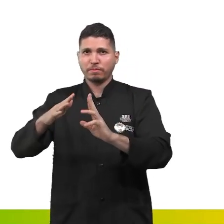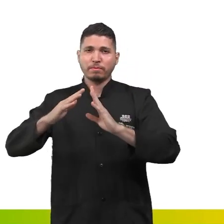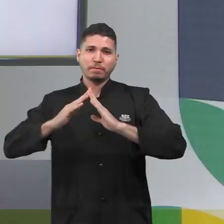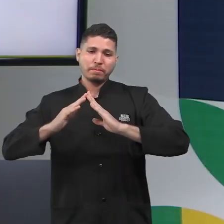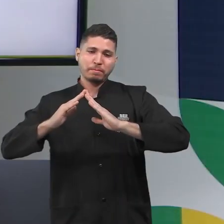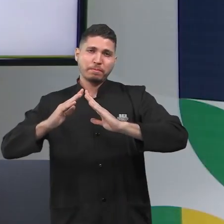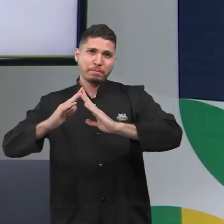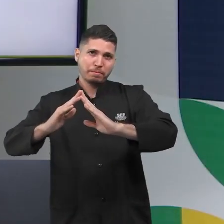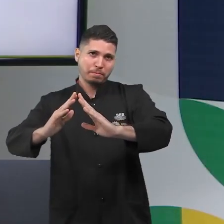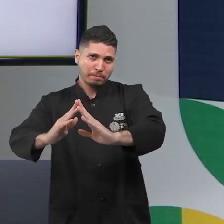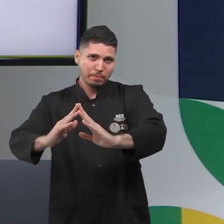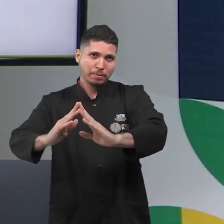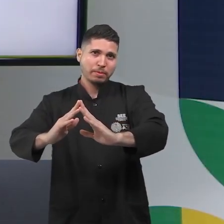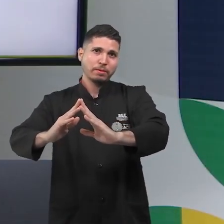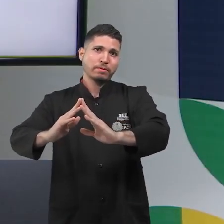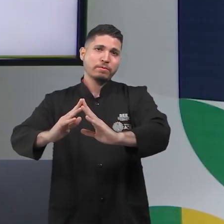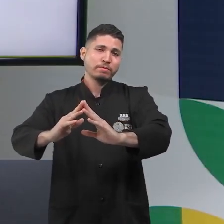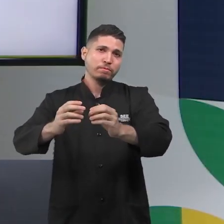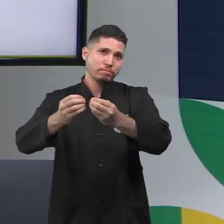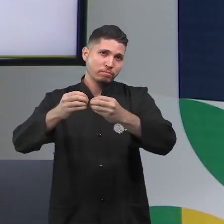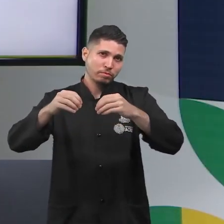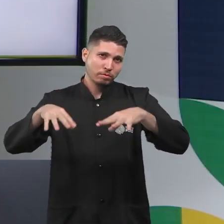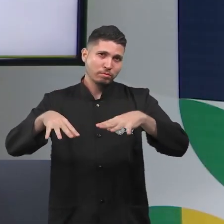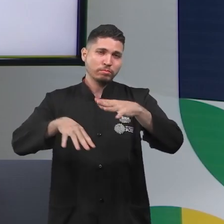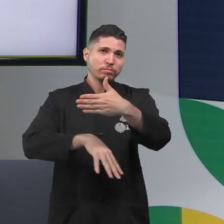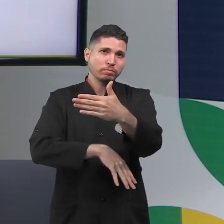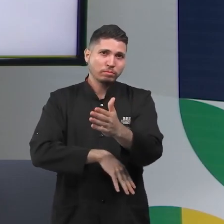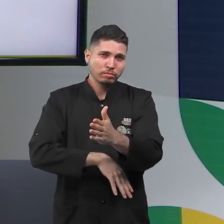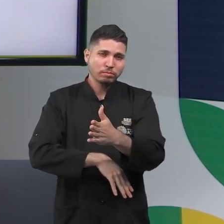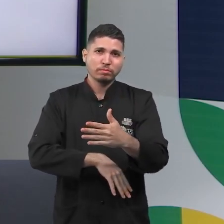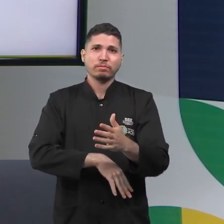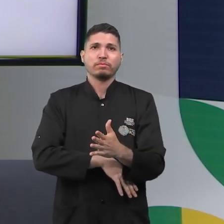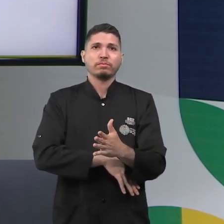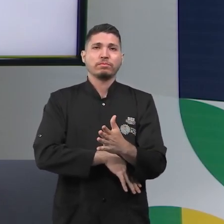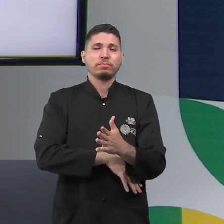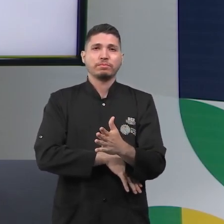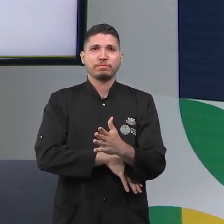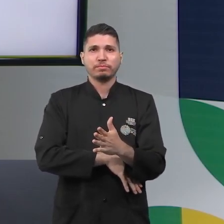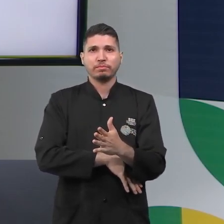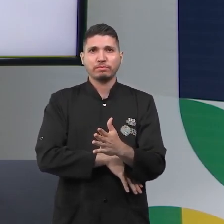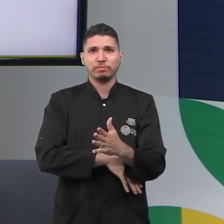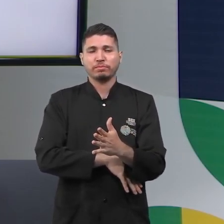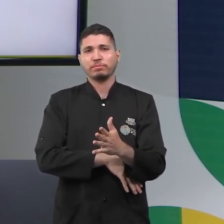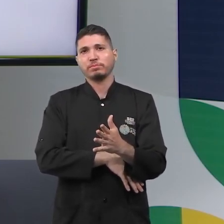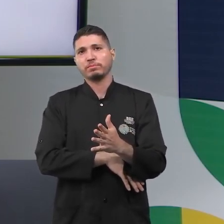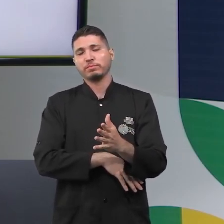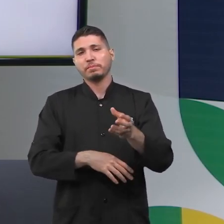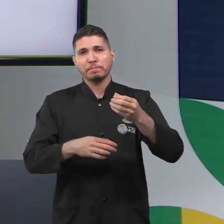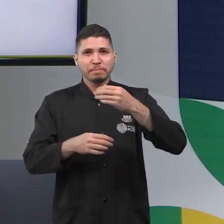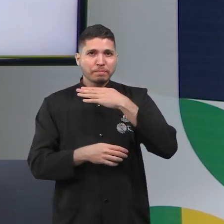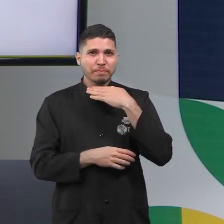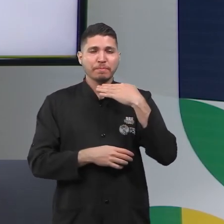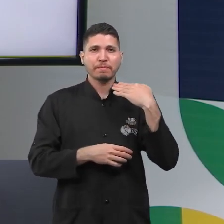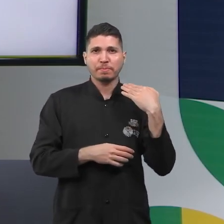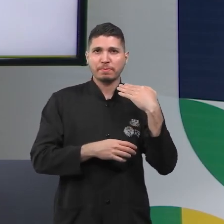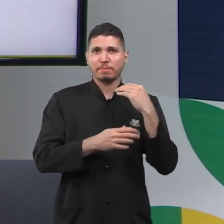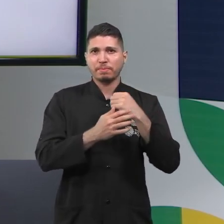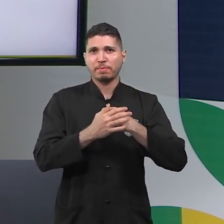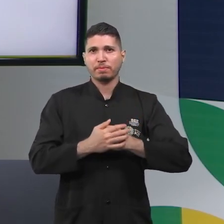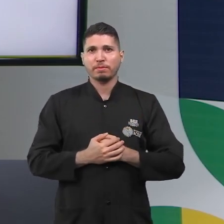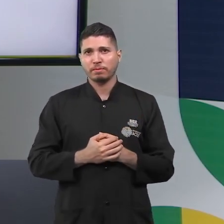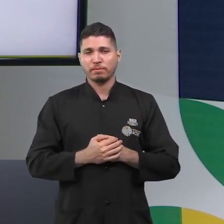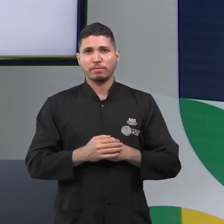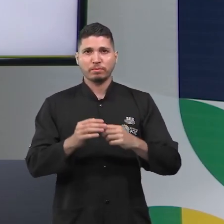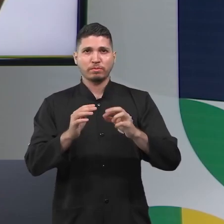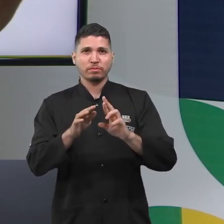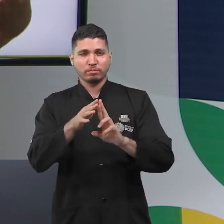foram devastadoras. Peixes morrendo, não é? A vida do rio esvaindo, os